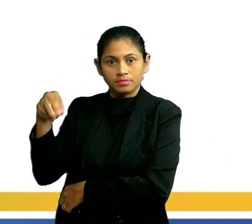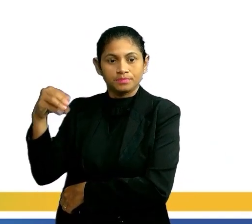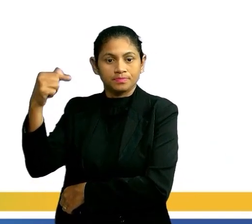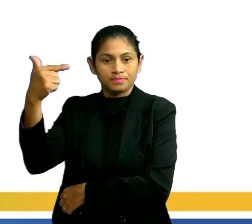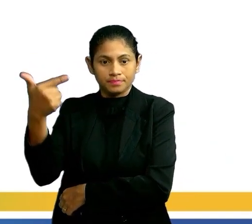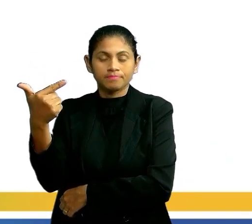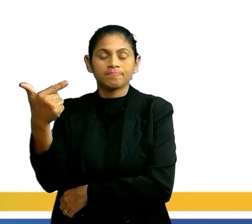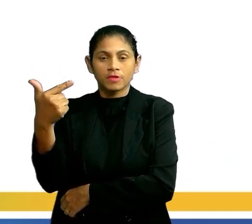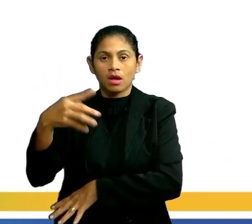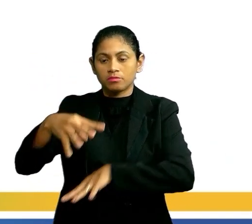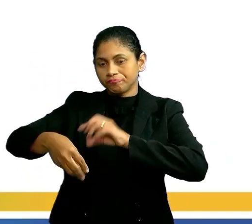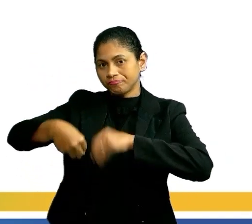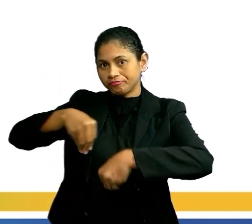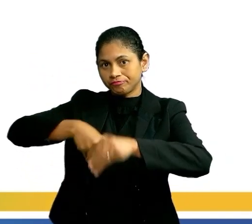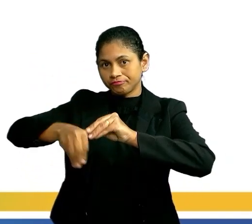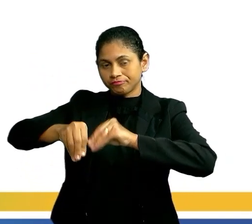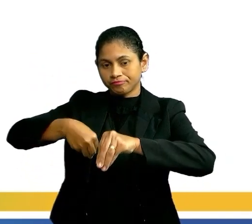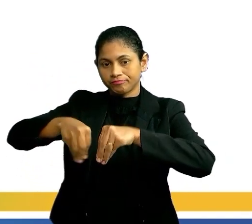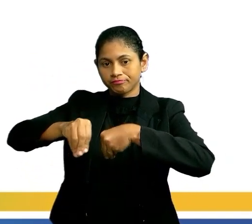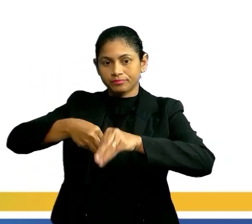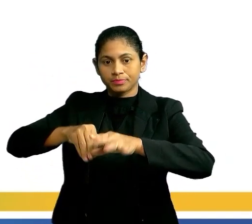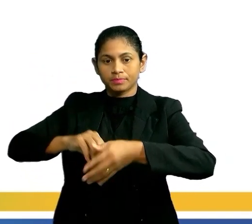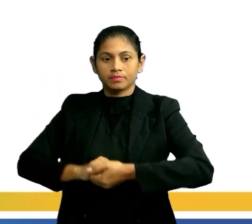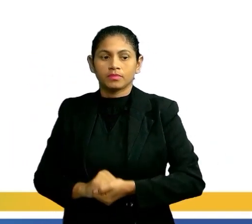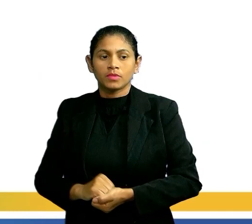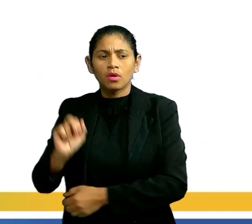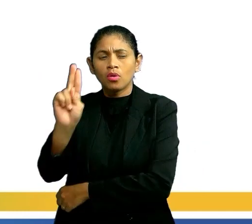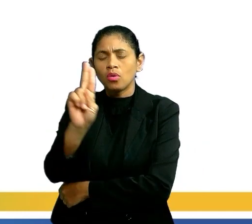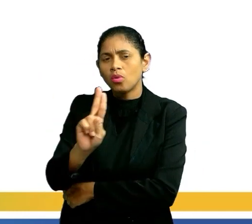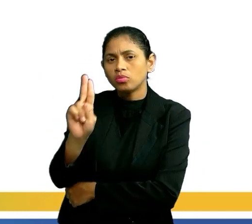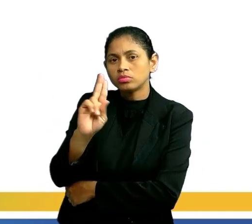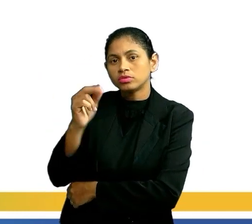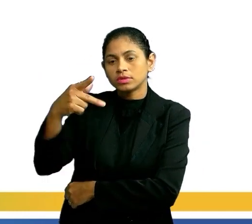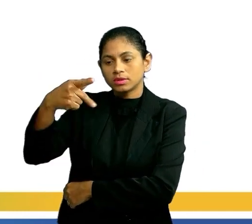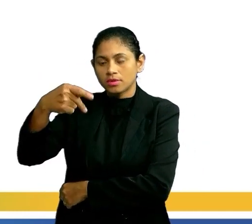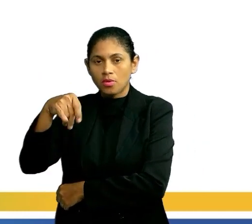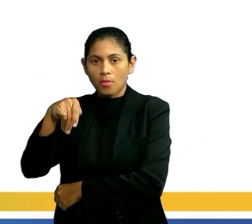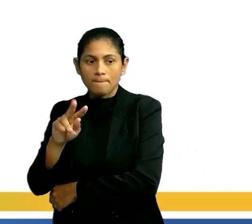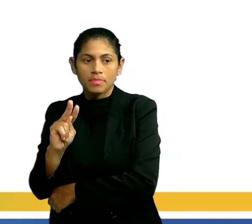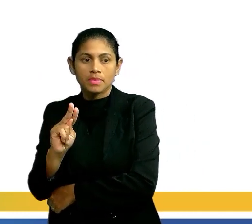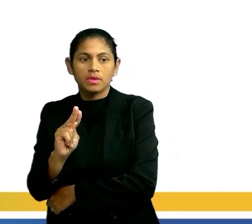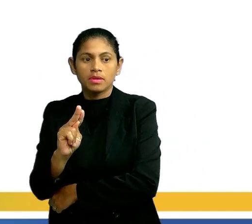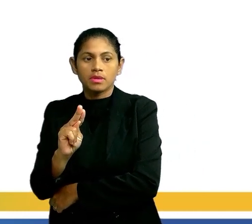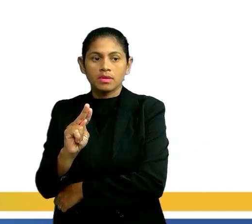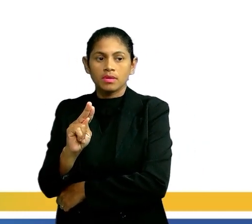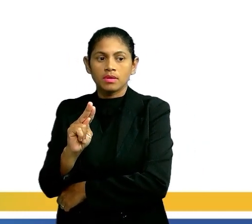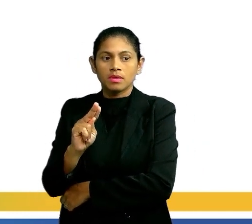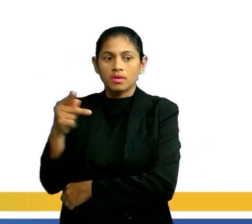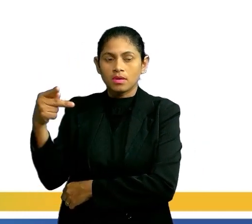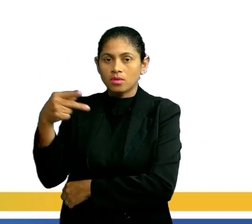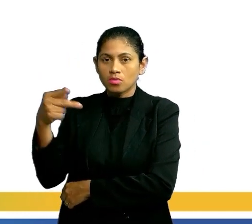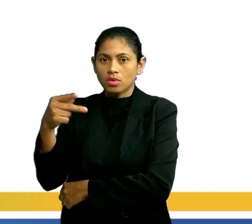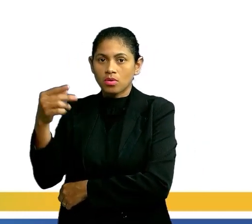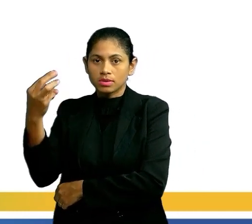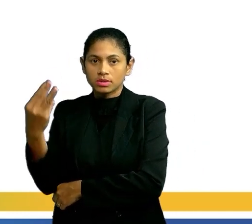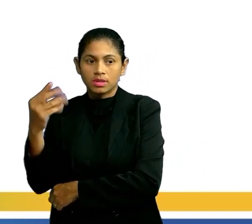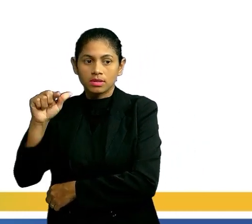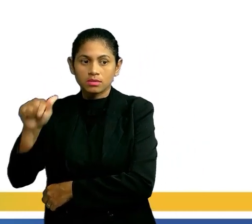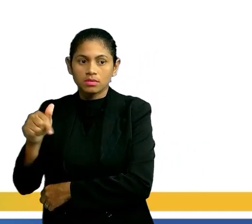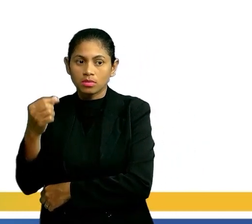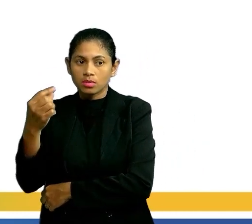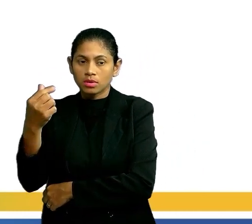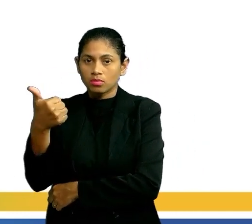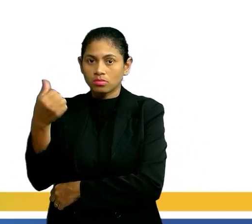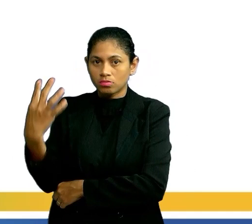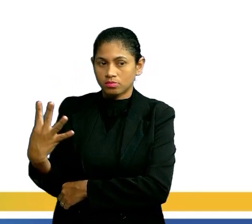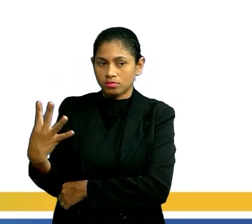Utilize π igual a 3,14, qual deve ser a altura desse galão, sabendo que o seu raio é 5 centímetros. Bora com calma